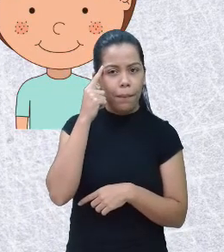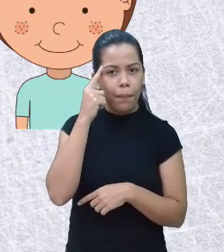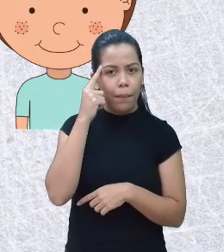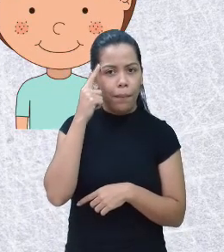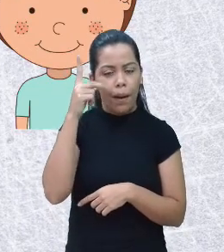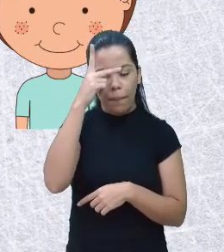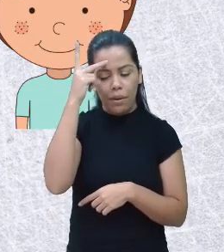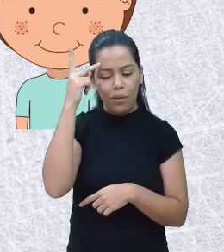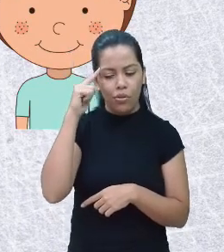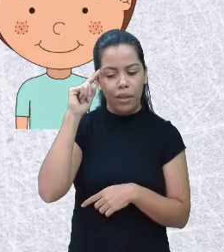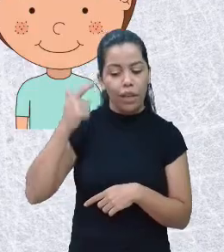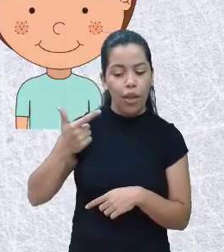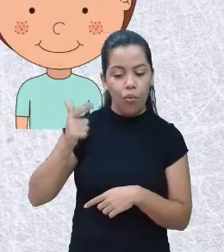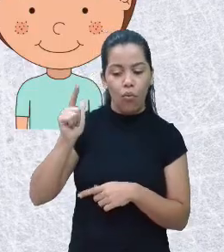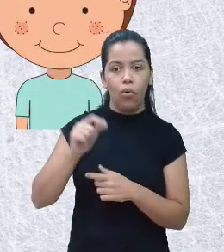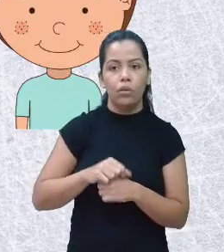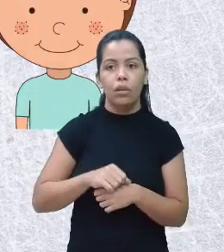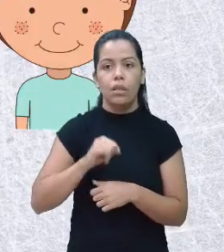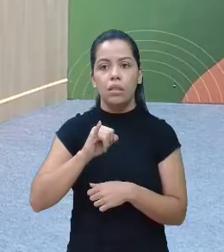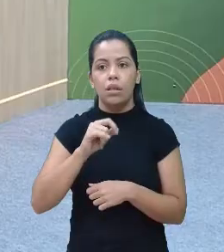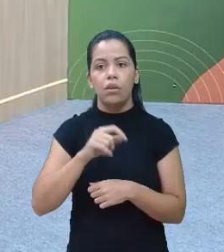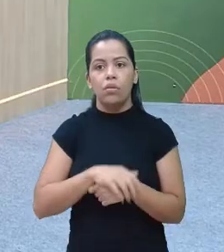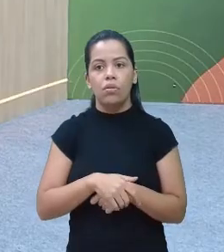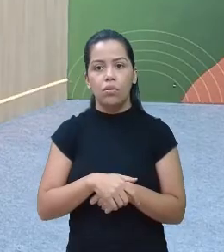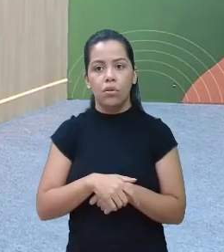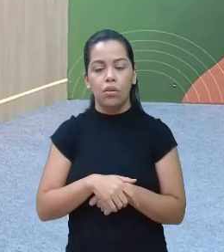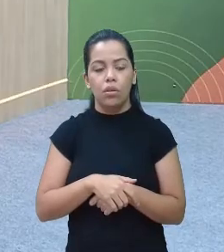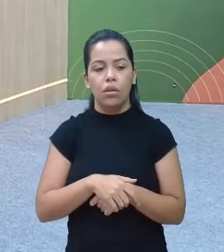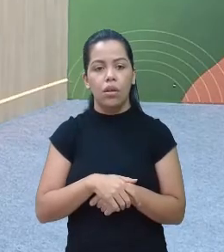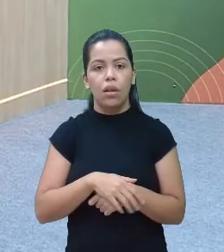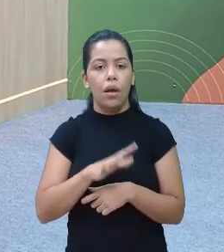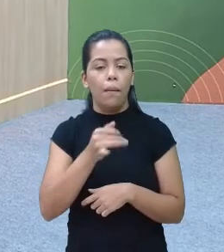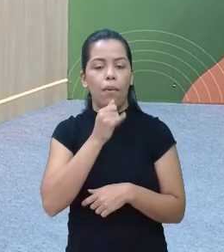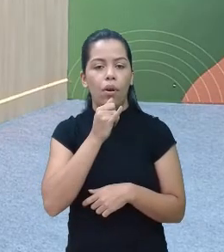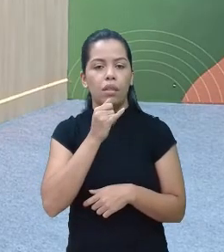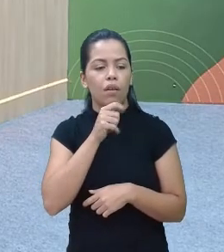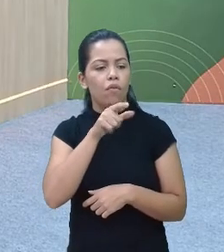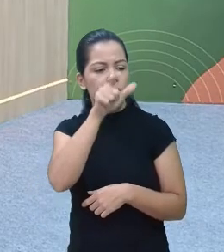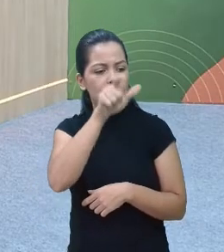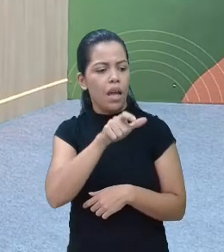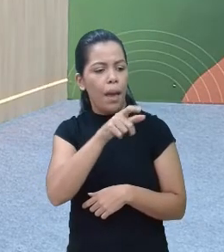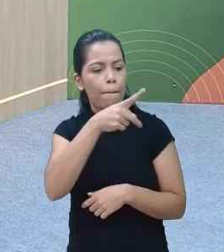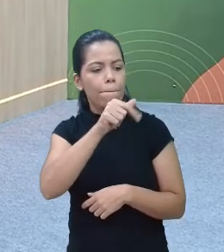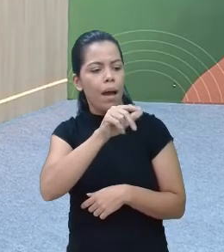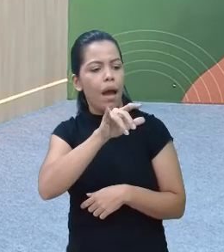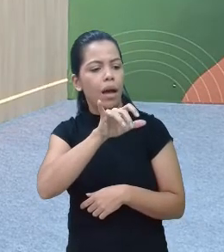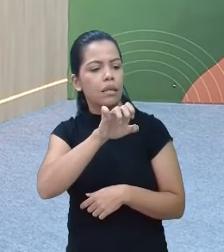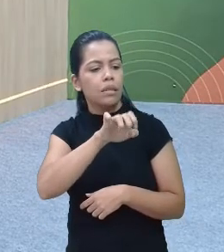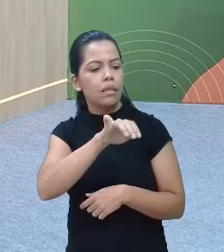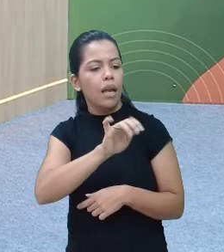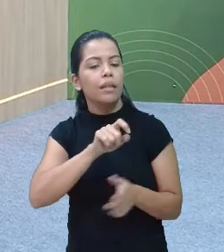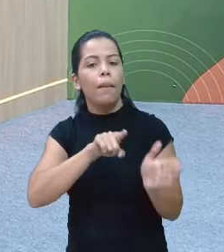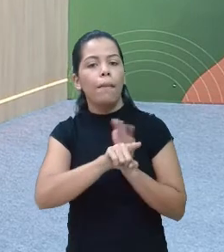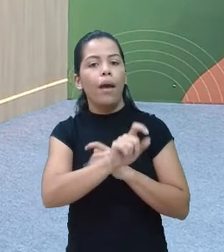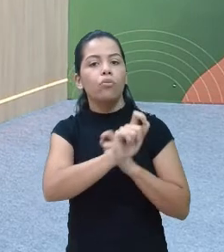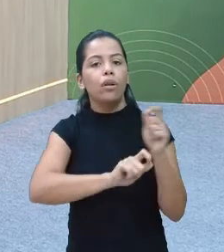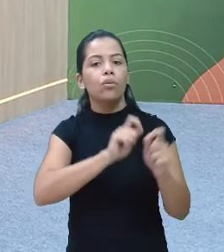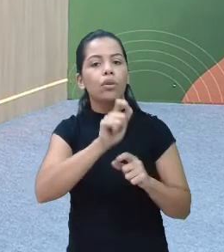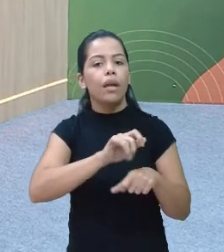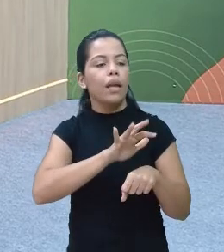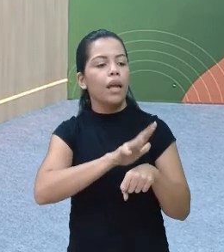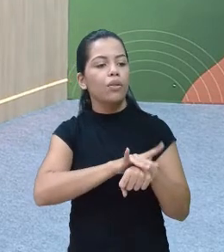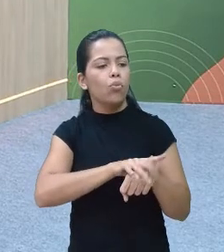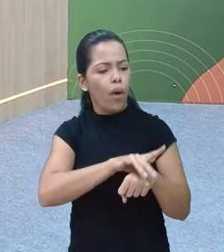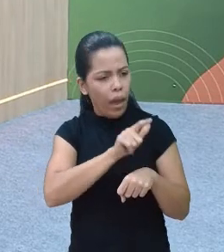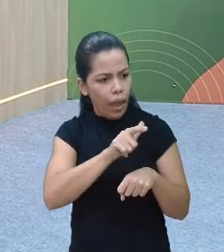paciente, ele está querendo saber se por acaso a outra pessoa está doente, né? Mas se alguém responde assim, eu costumo ser, mas hoje eu perdi a